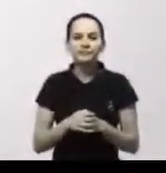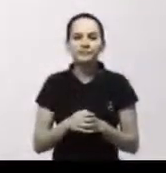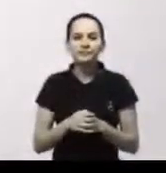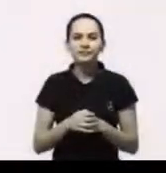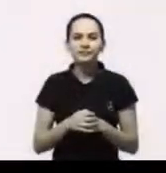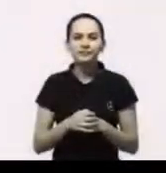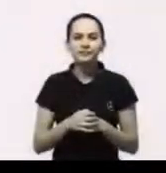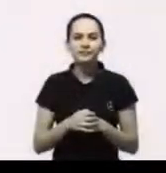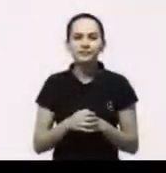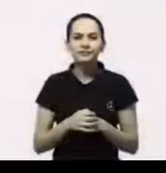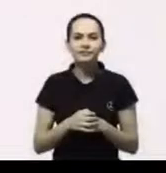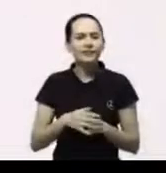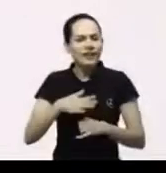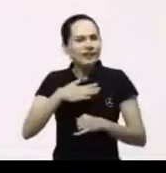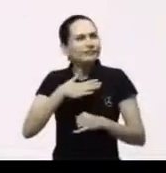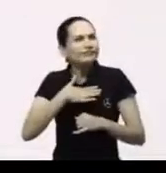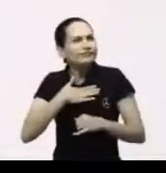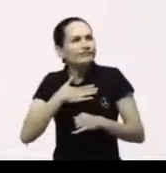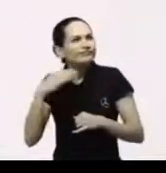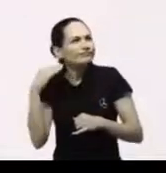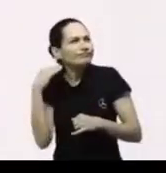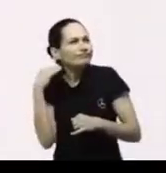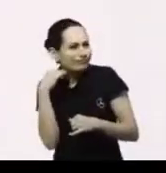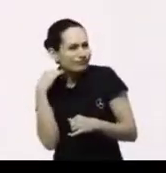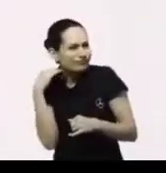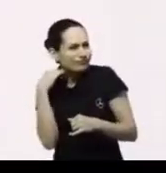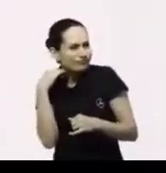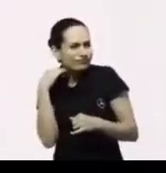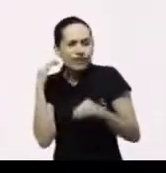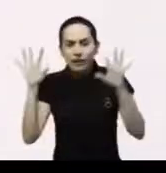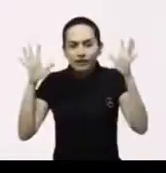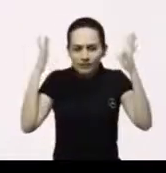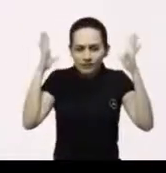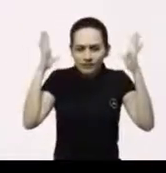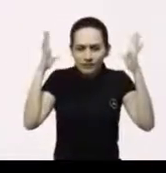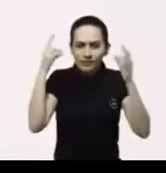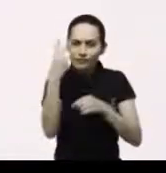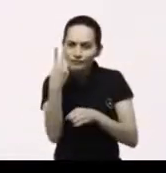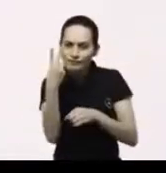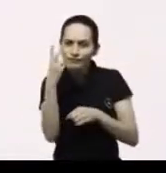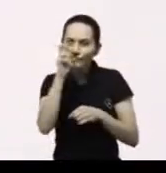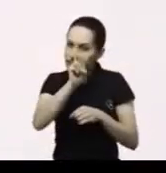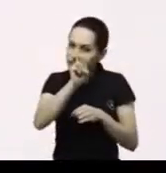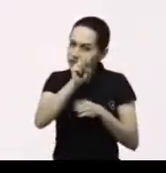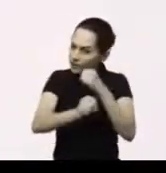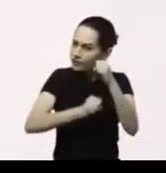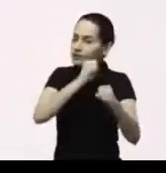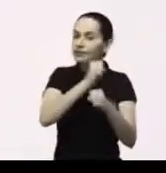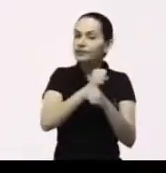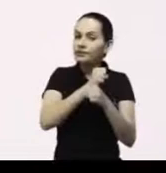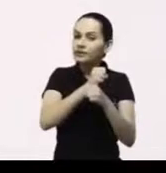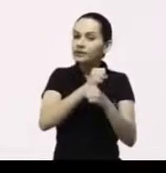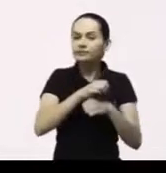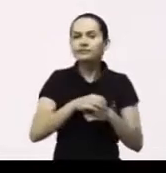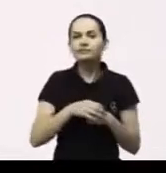do nosso lar ou esse ano está num celebrando 25 anos